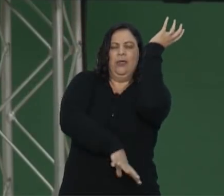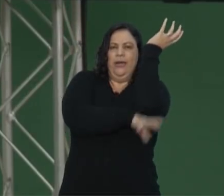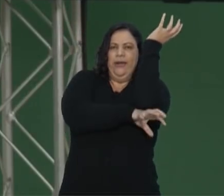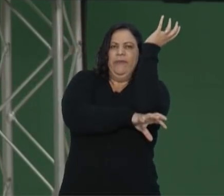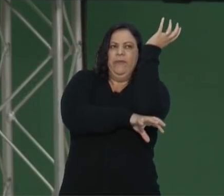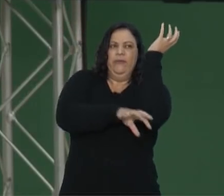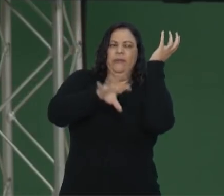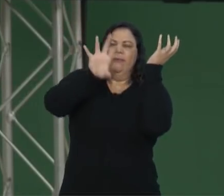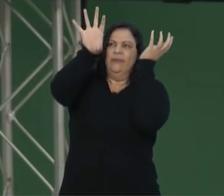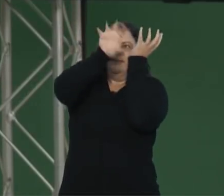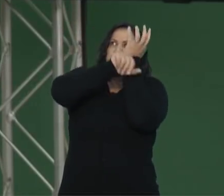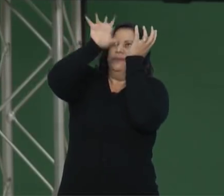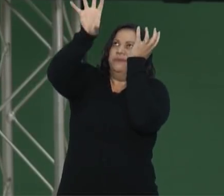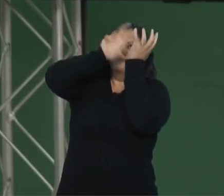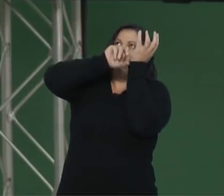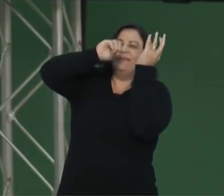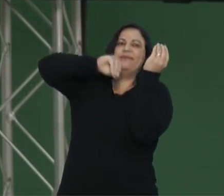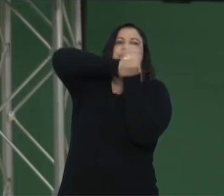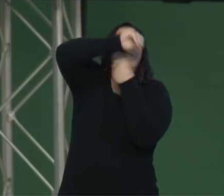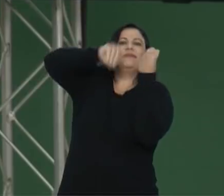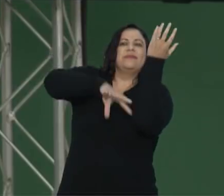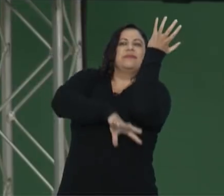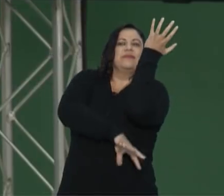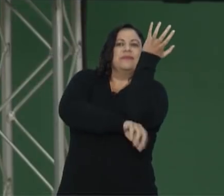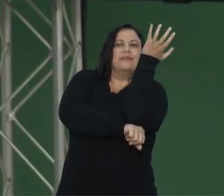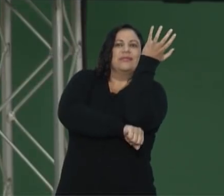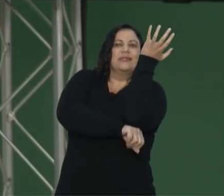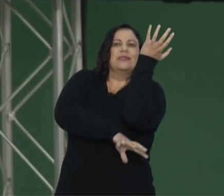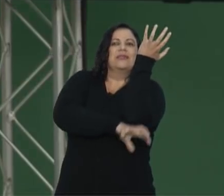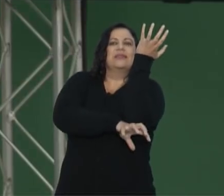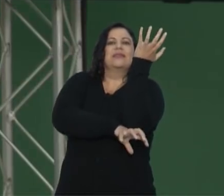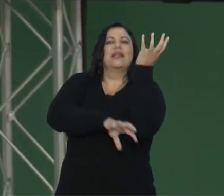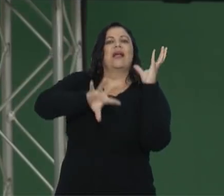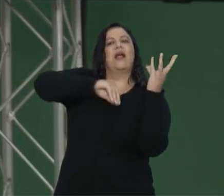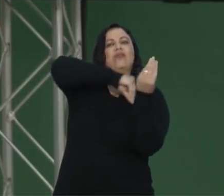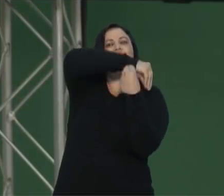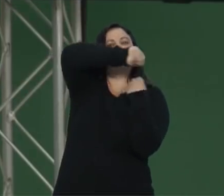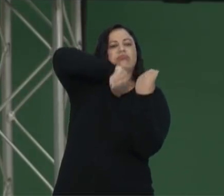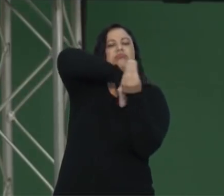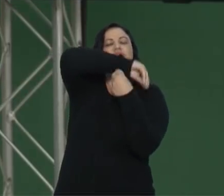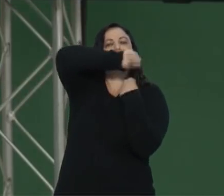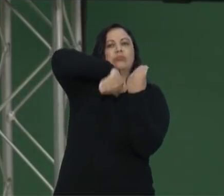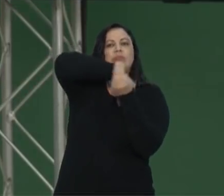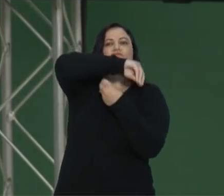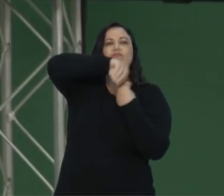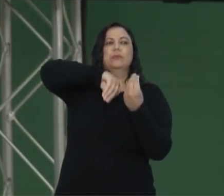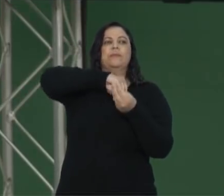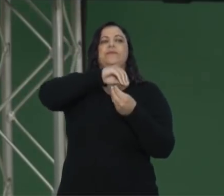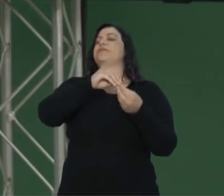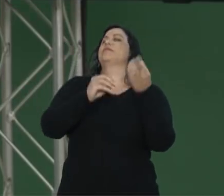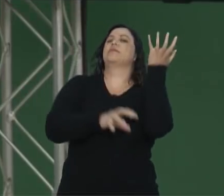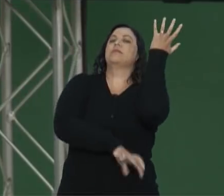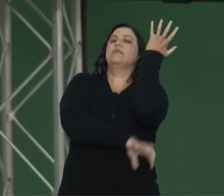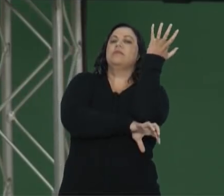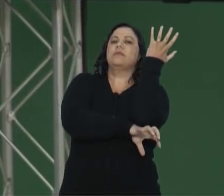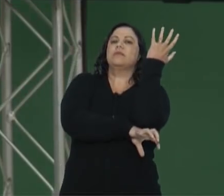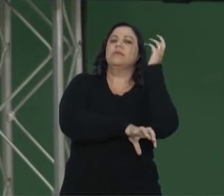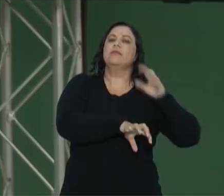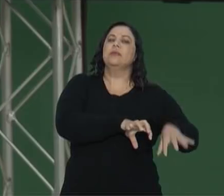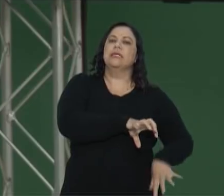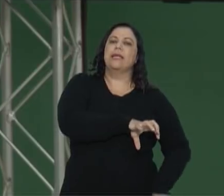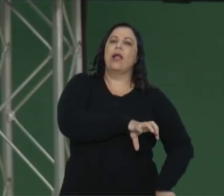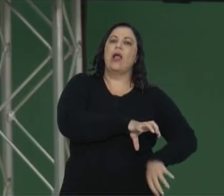a plantinha crescendo. Tem suas raízes, as suas folhas. Pelas raízes, ela vai absorver